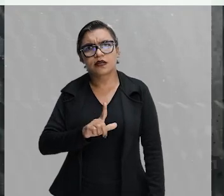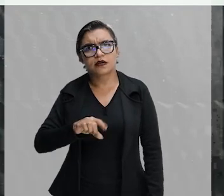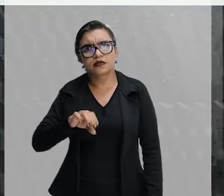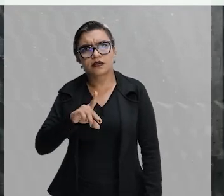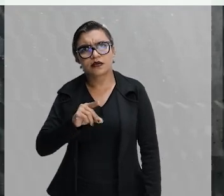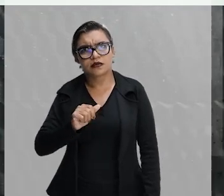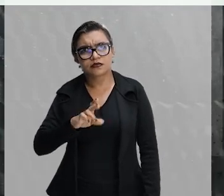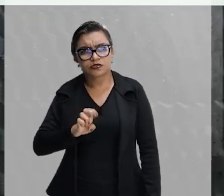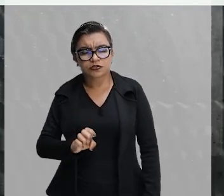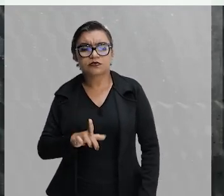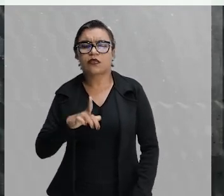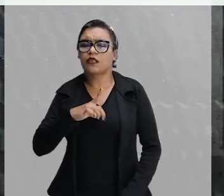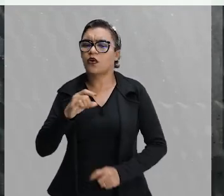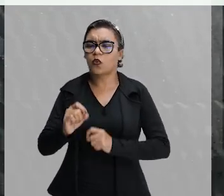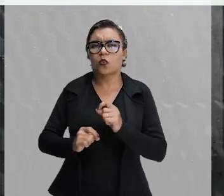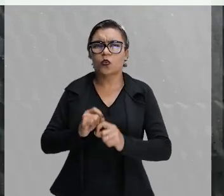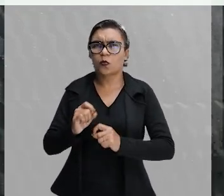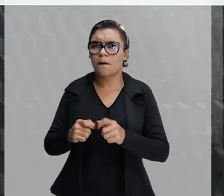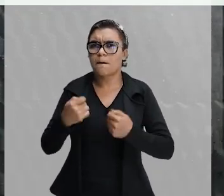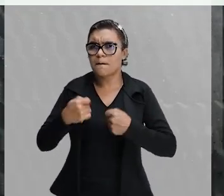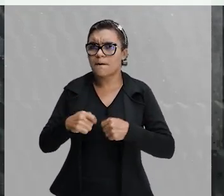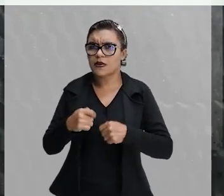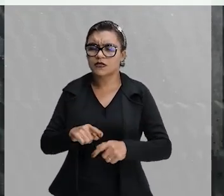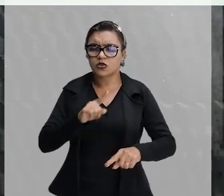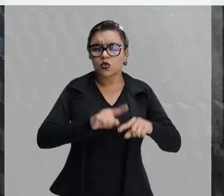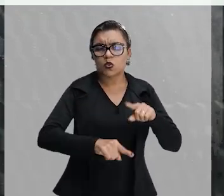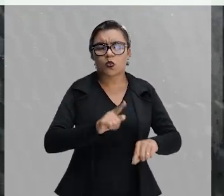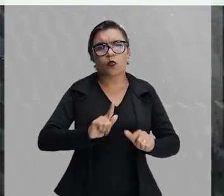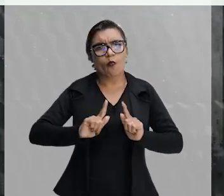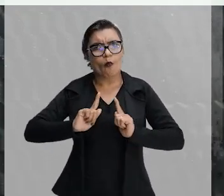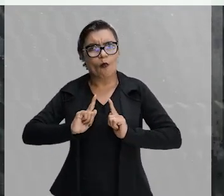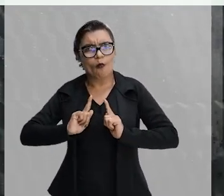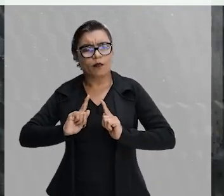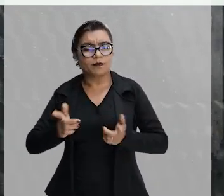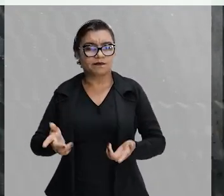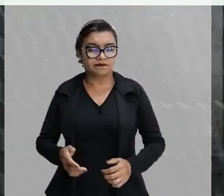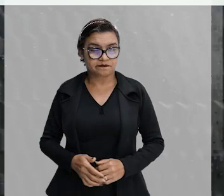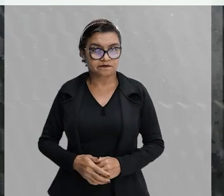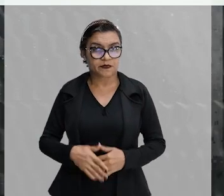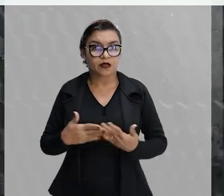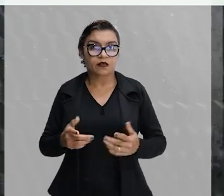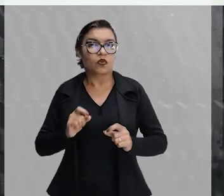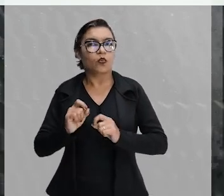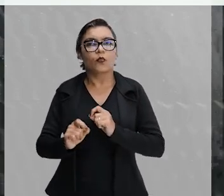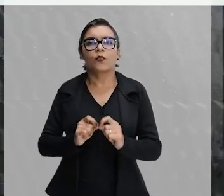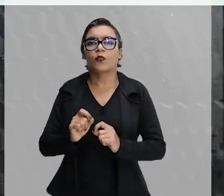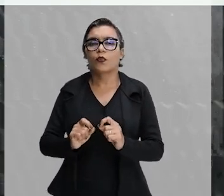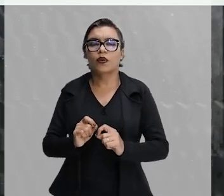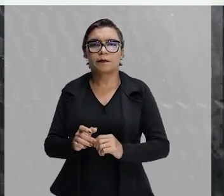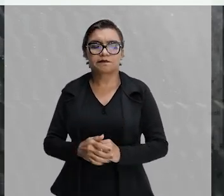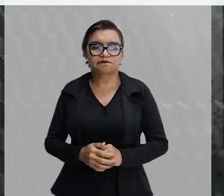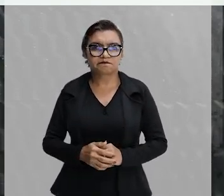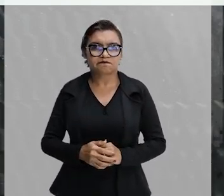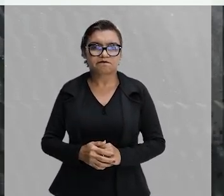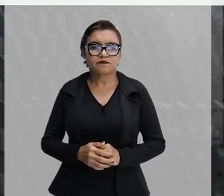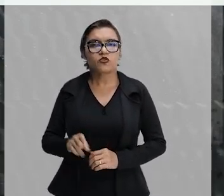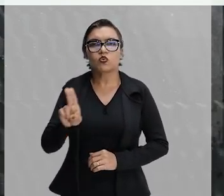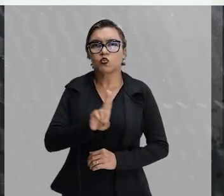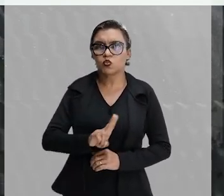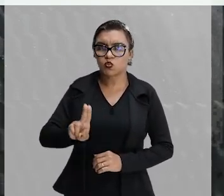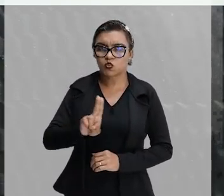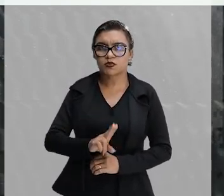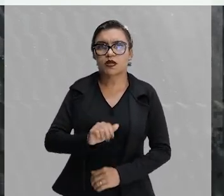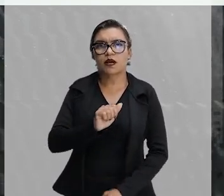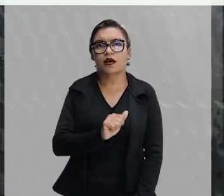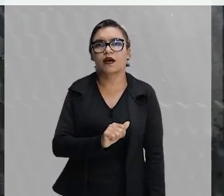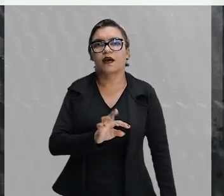aquilo que é necessário para que ele se torne um corpo neutro e pronto. Certo? Então, desta forma que trabalha o aterramento.